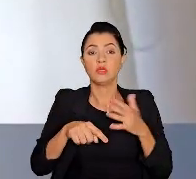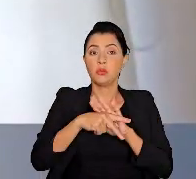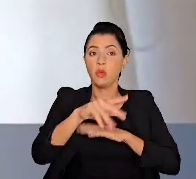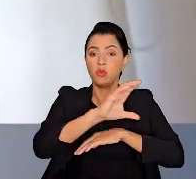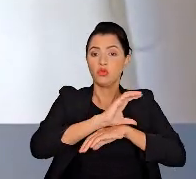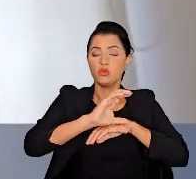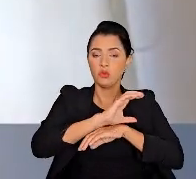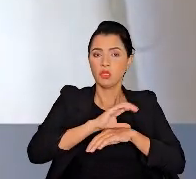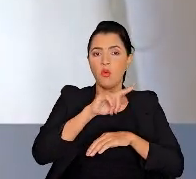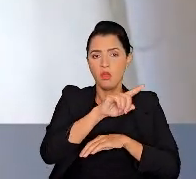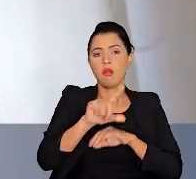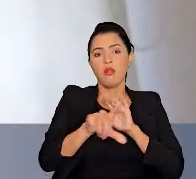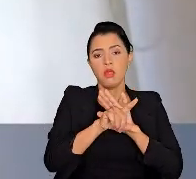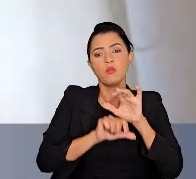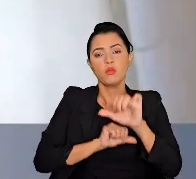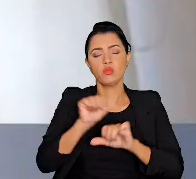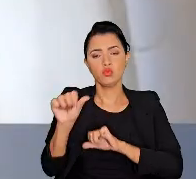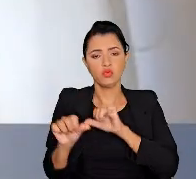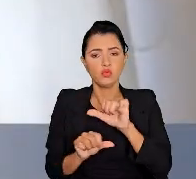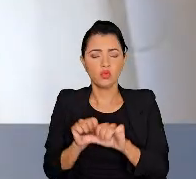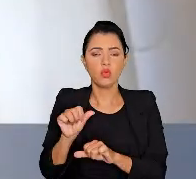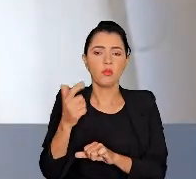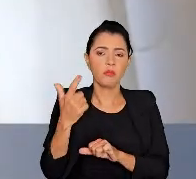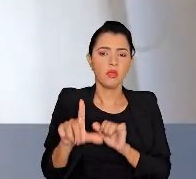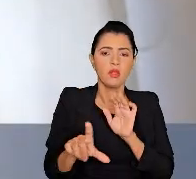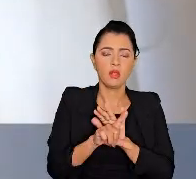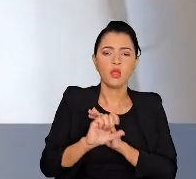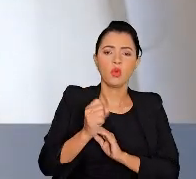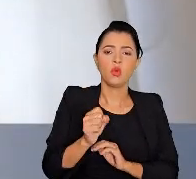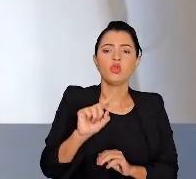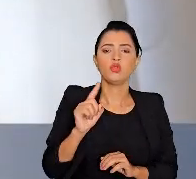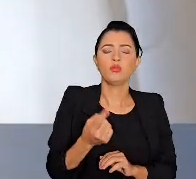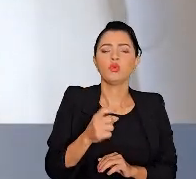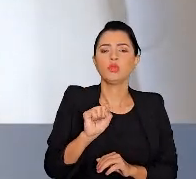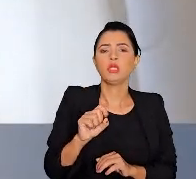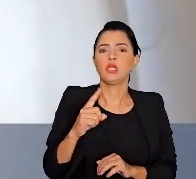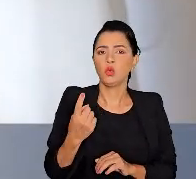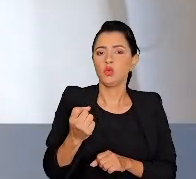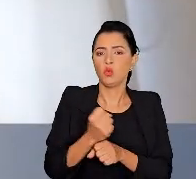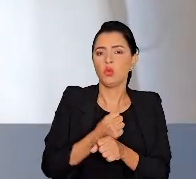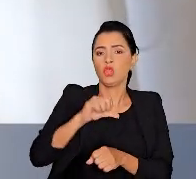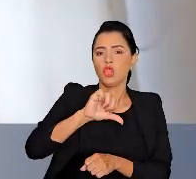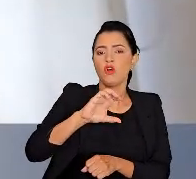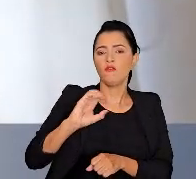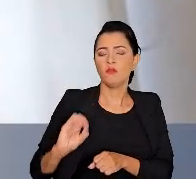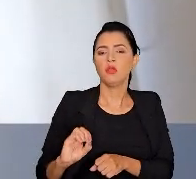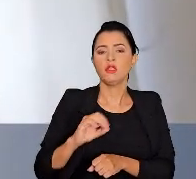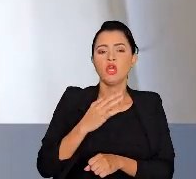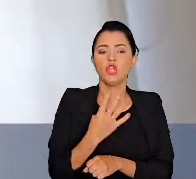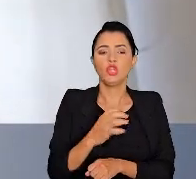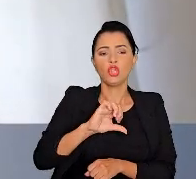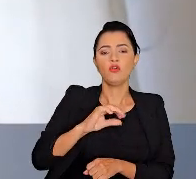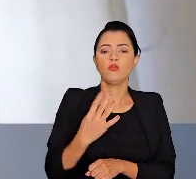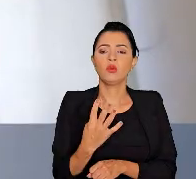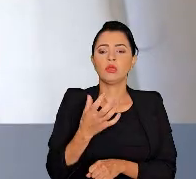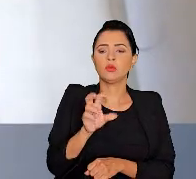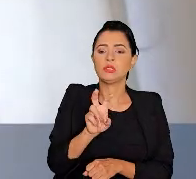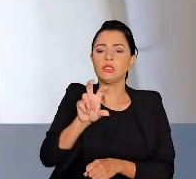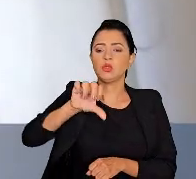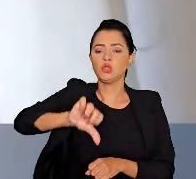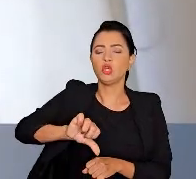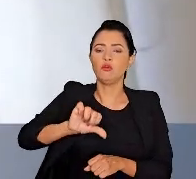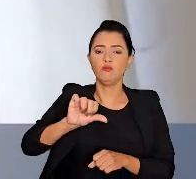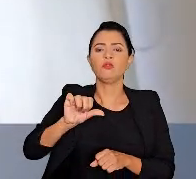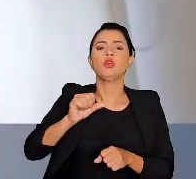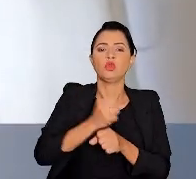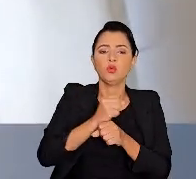sofreu modificações pelas leis 8.081 de 90, 9459 de 97 e